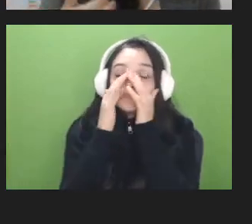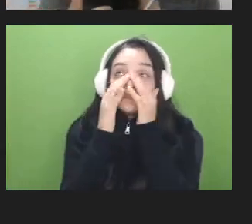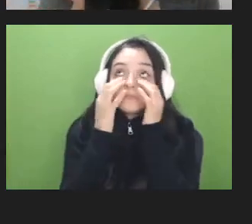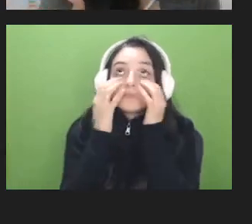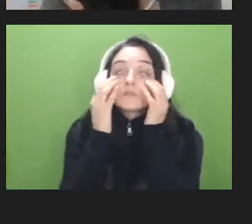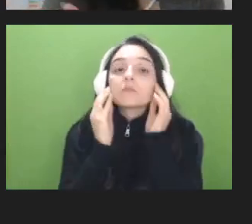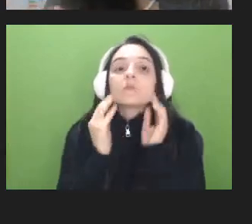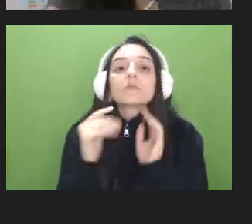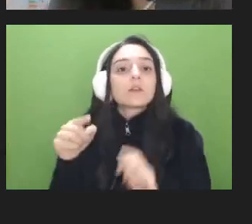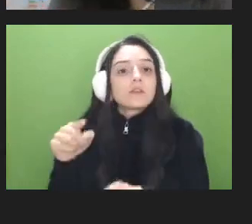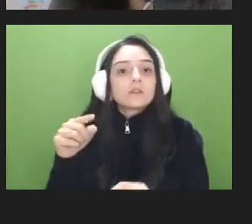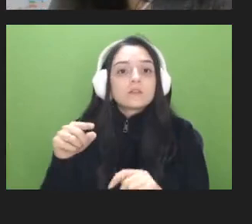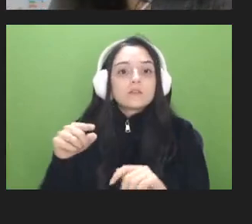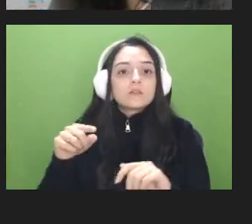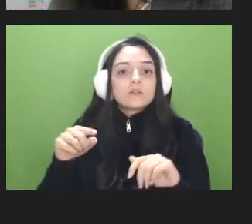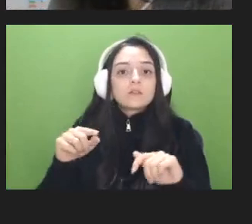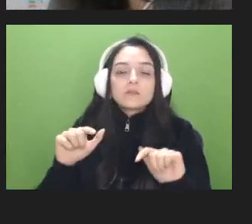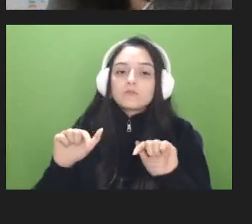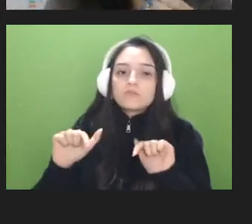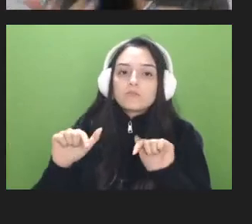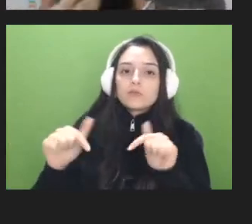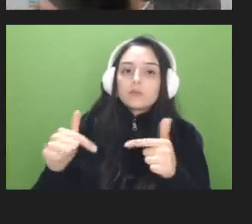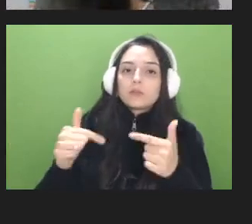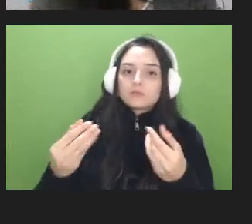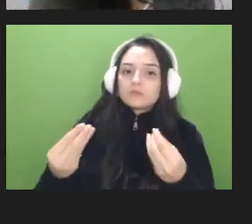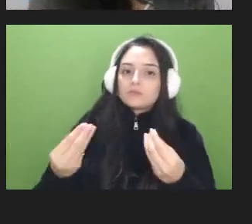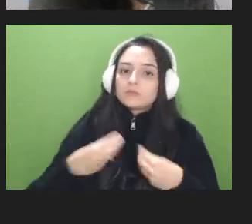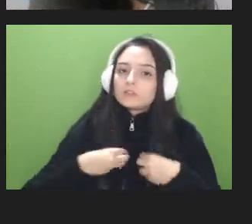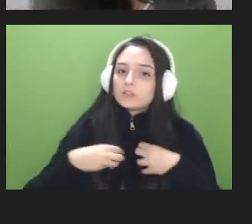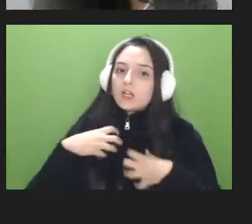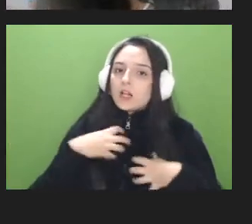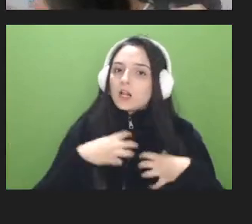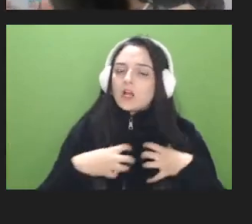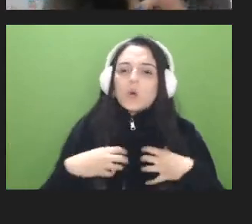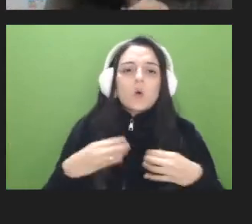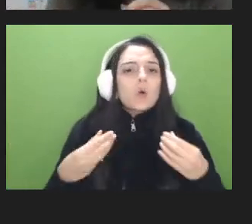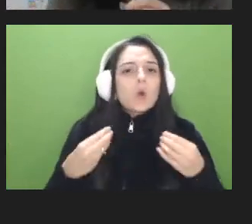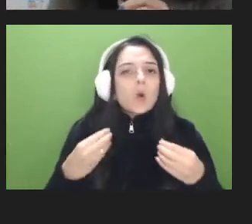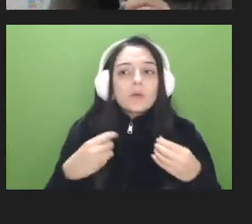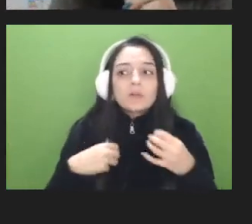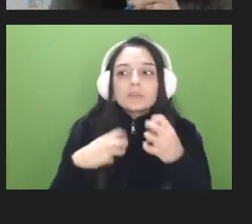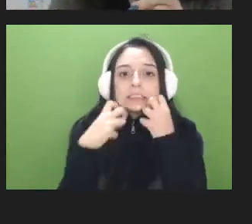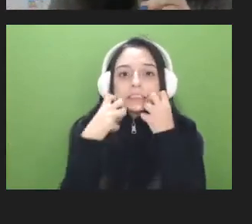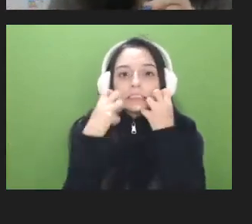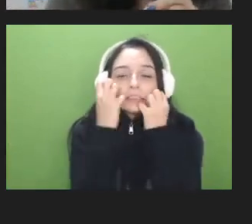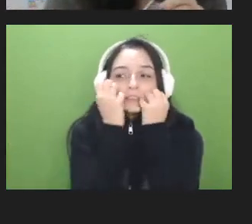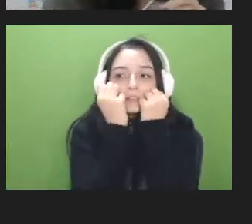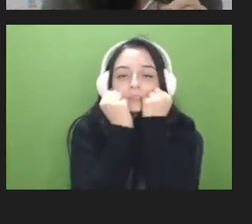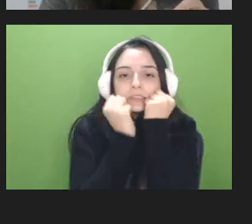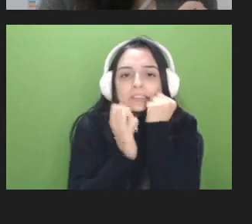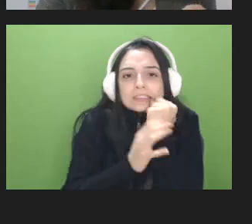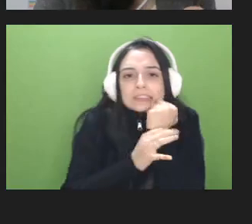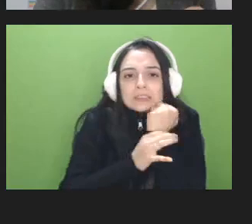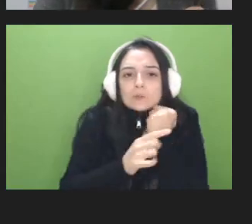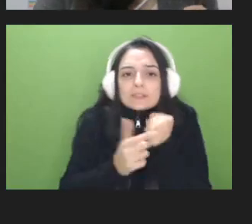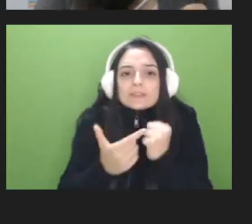movimento traz para mim? Como é que eu vou lidar com o constrangimento? Como é que eu vou lidar com a insegurança?